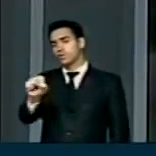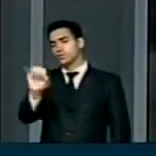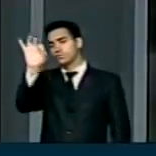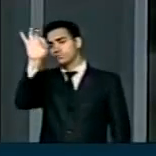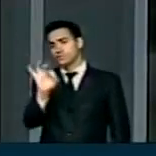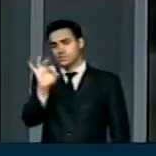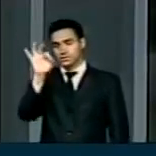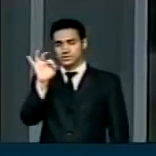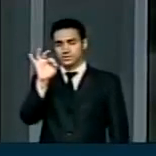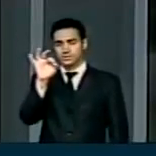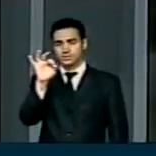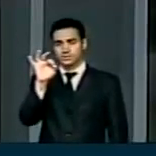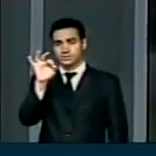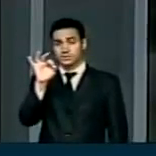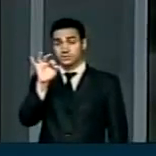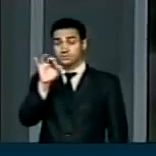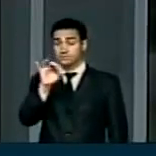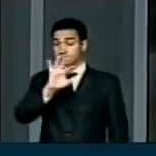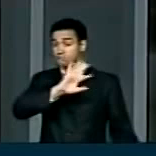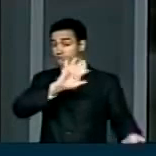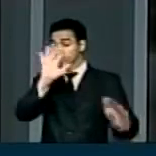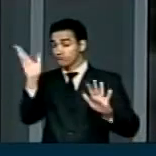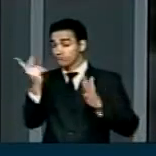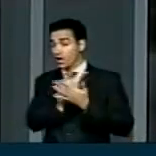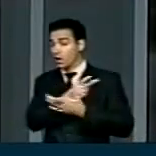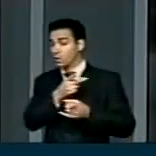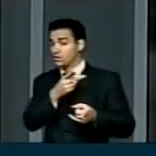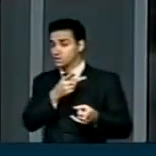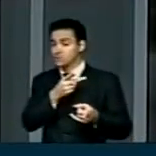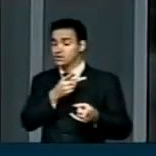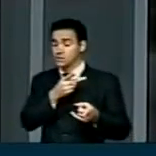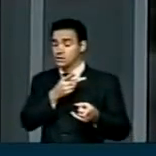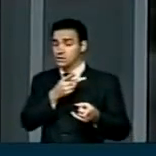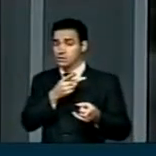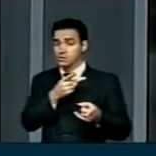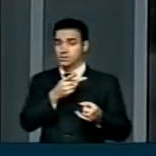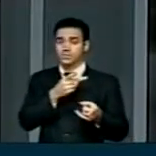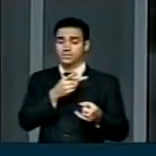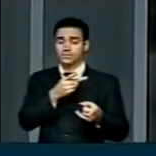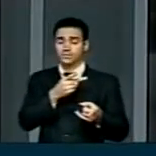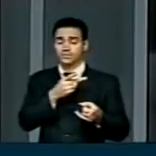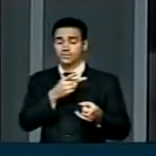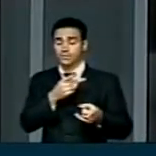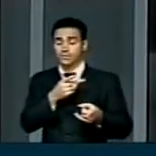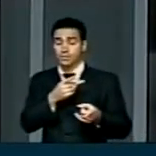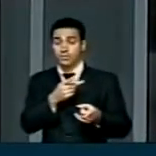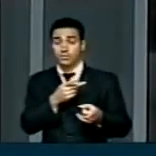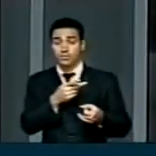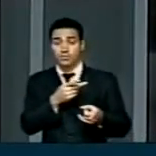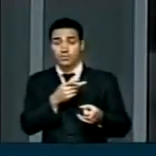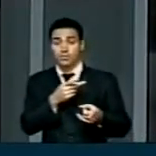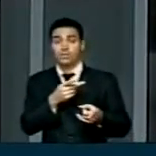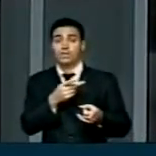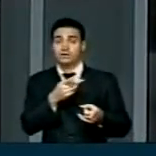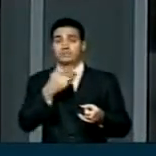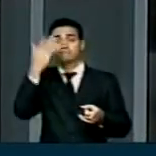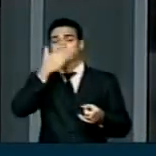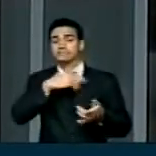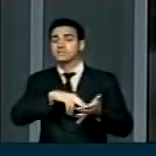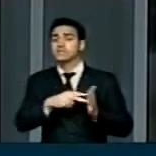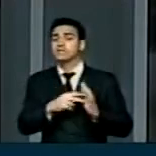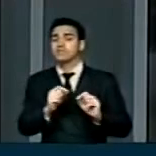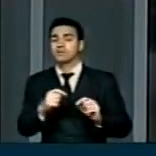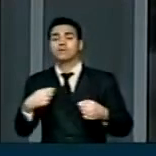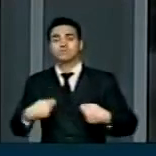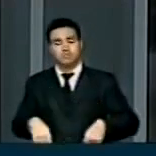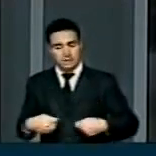5,8%. Essa situação aponta, senhor presidente e povo brasileiro, para a necessidade premente